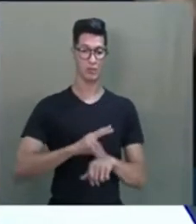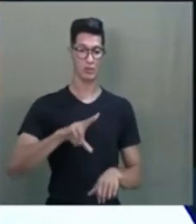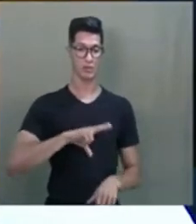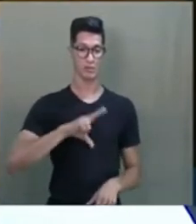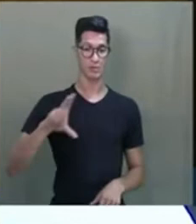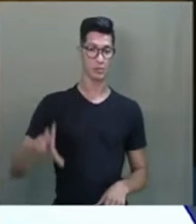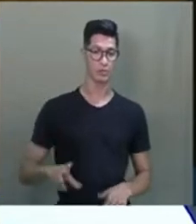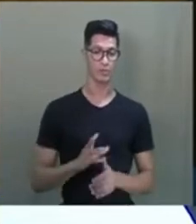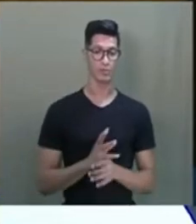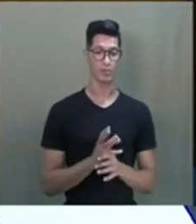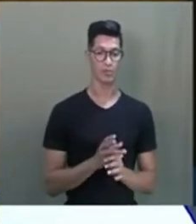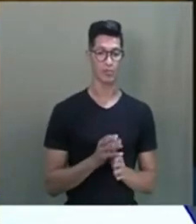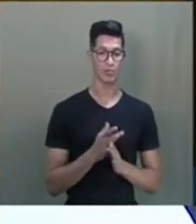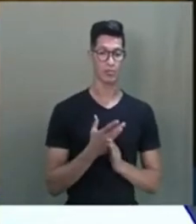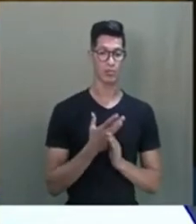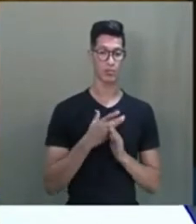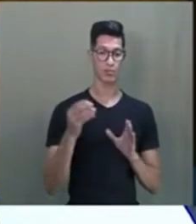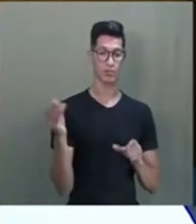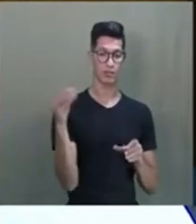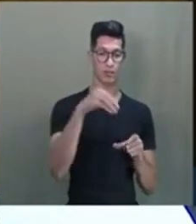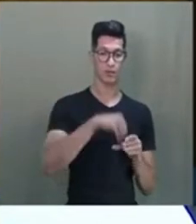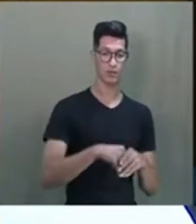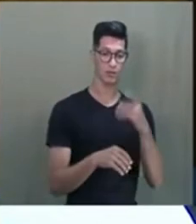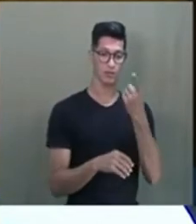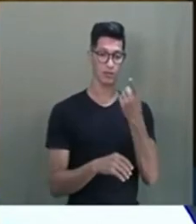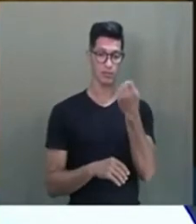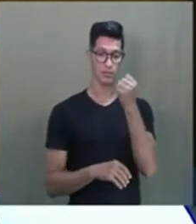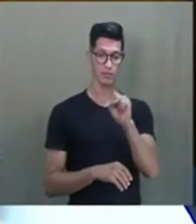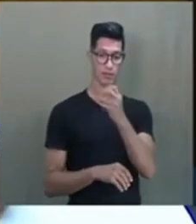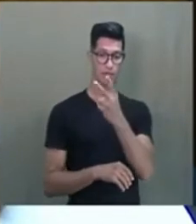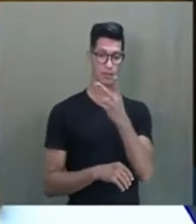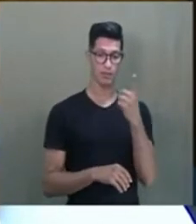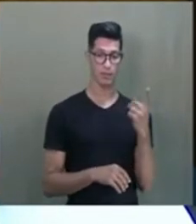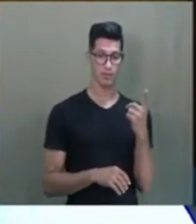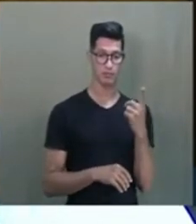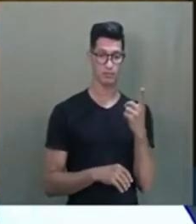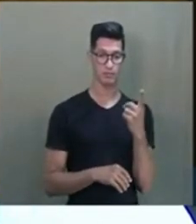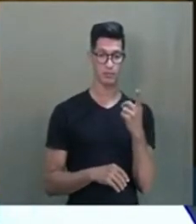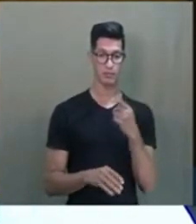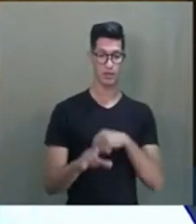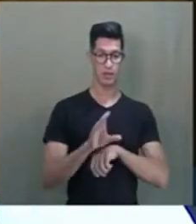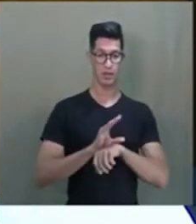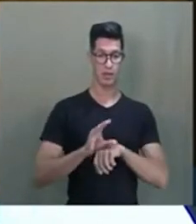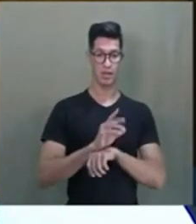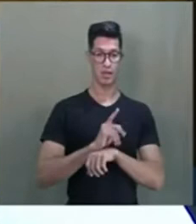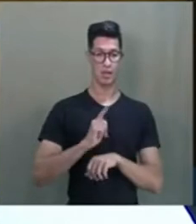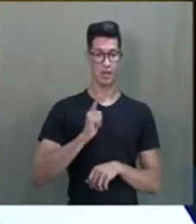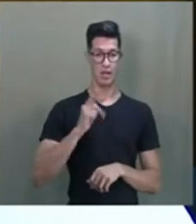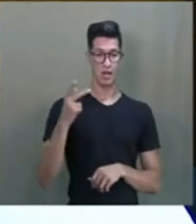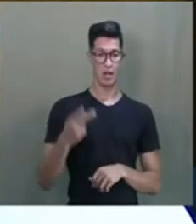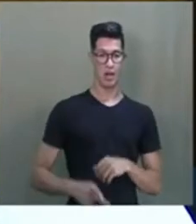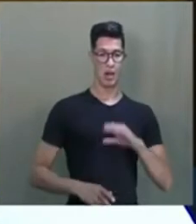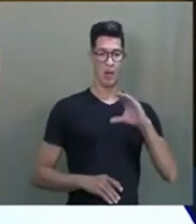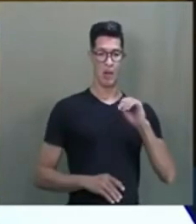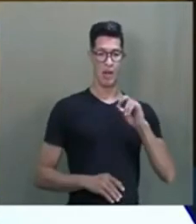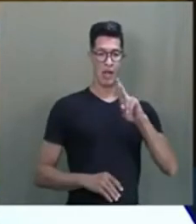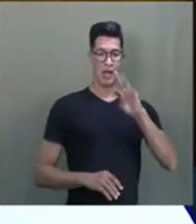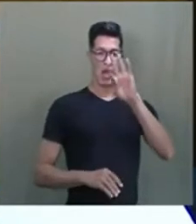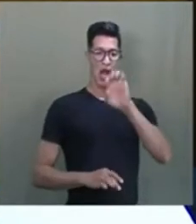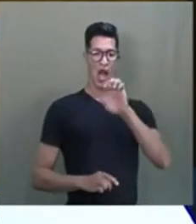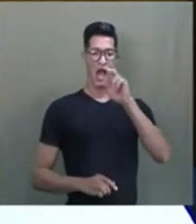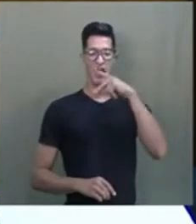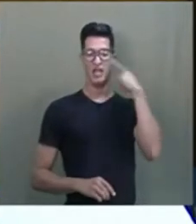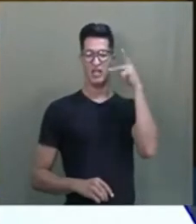portuguesa. Instaladas em 1821, constituíram-se estas Cortes de